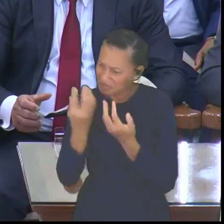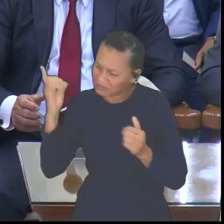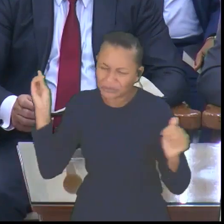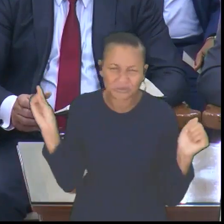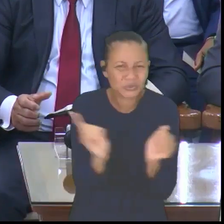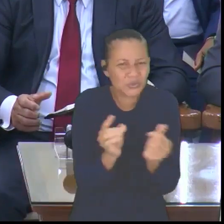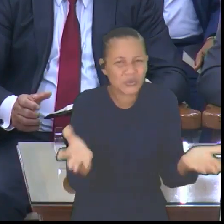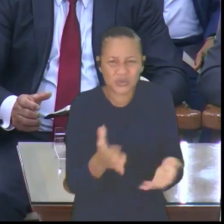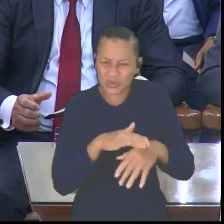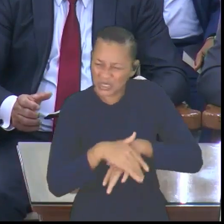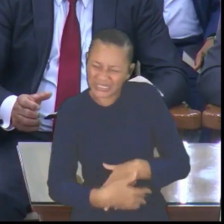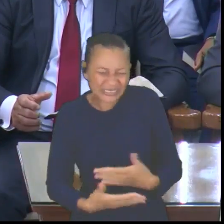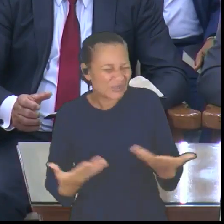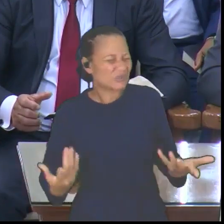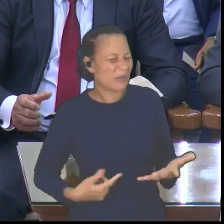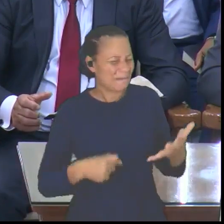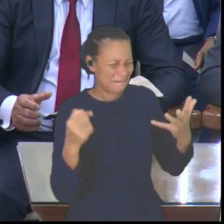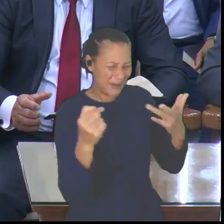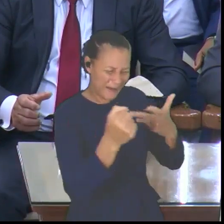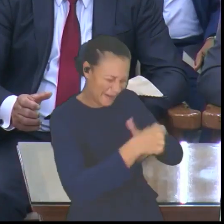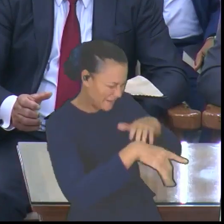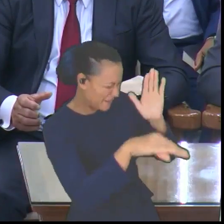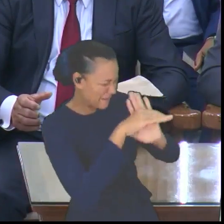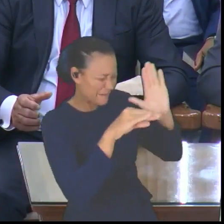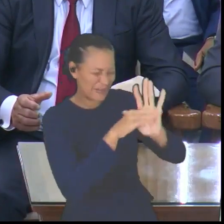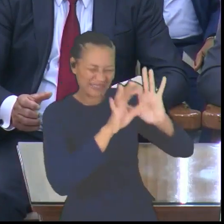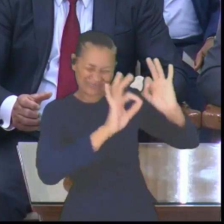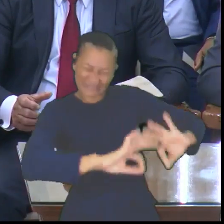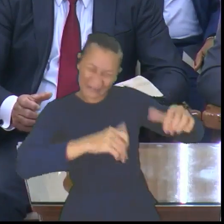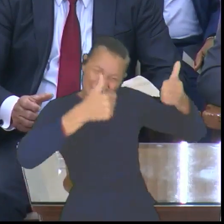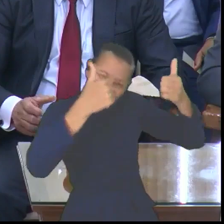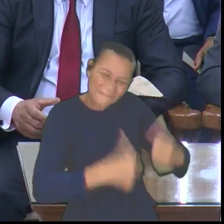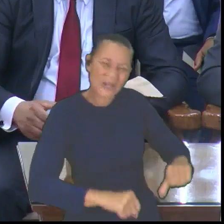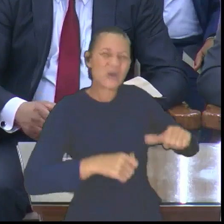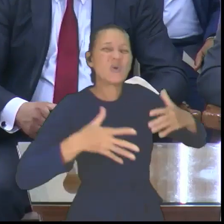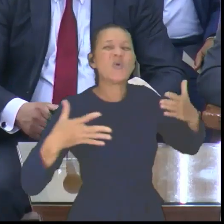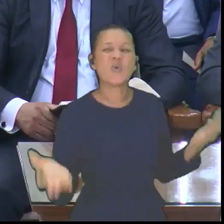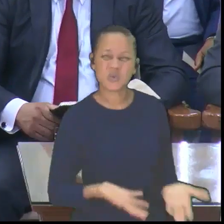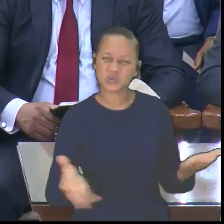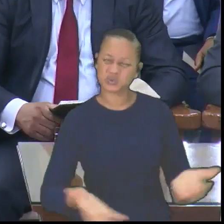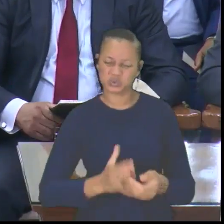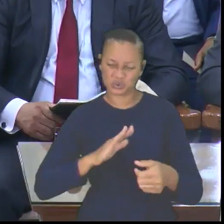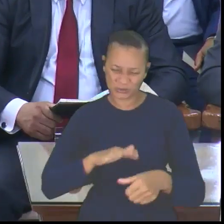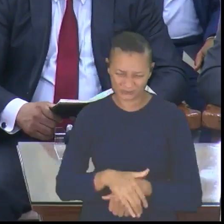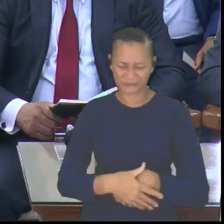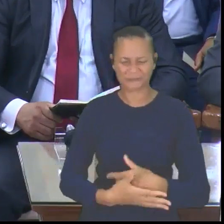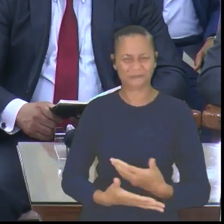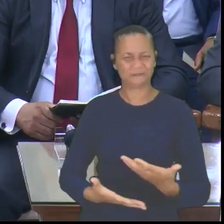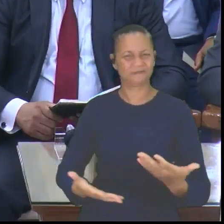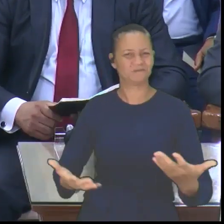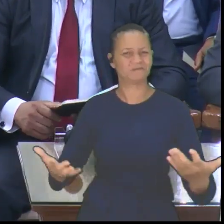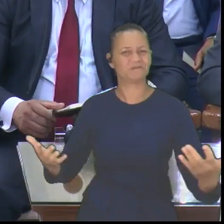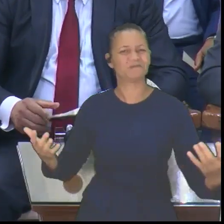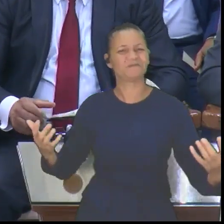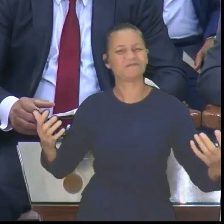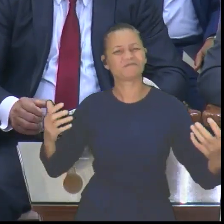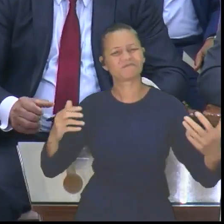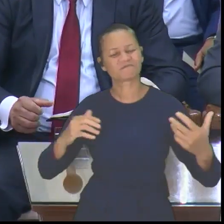ouvindo? Deus vai frustrar os planos do inimigo ainda esta noite.